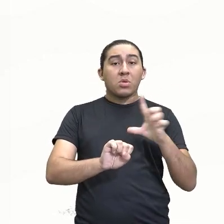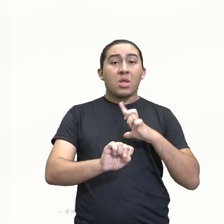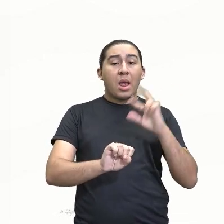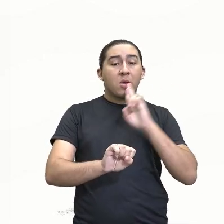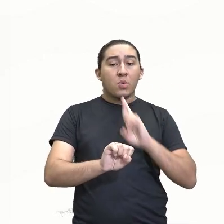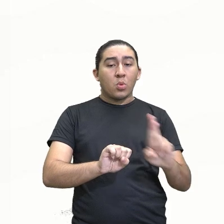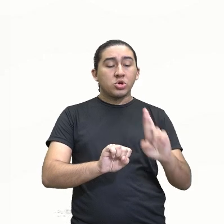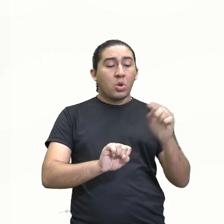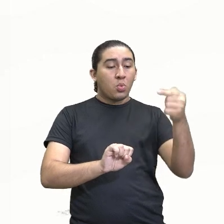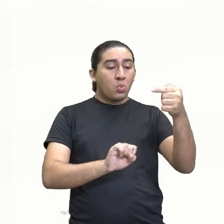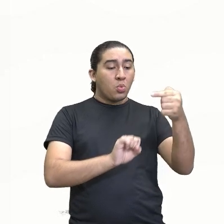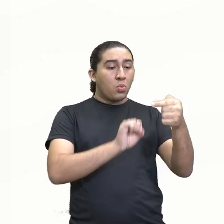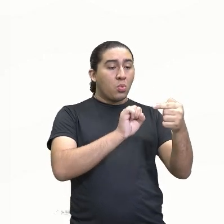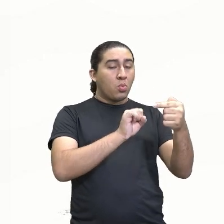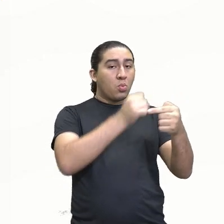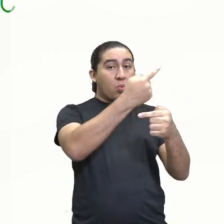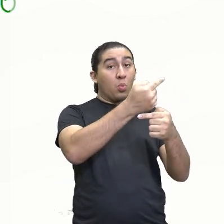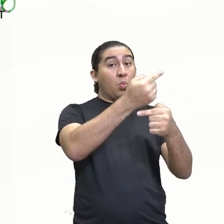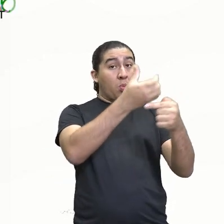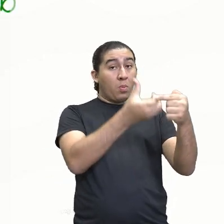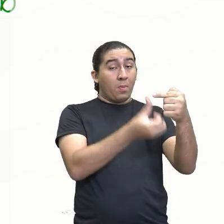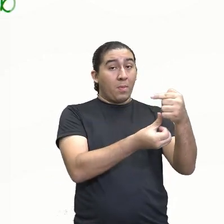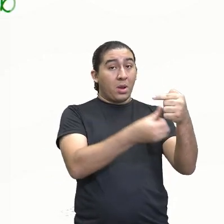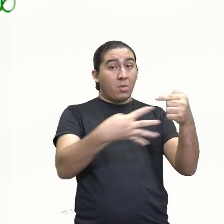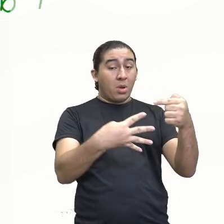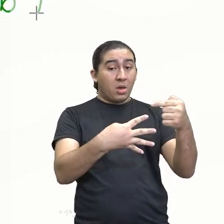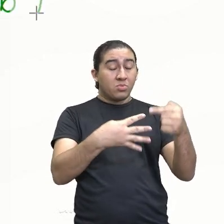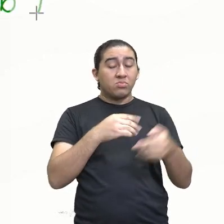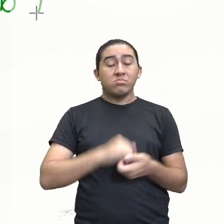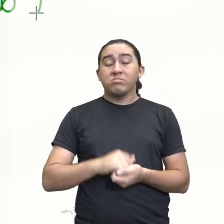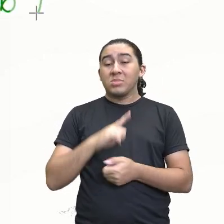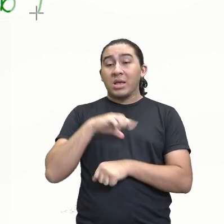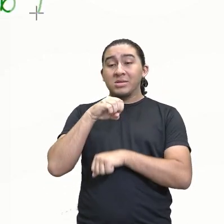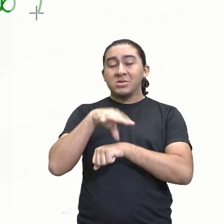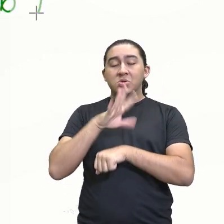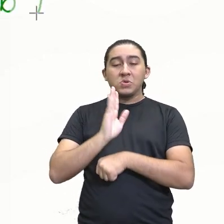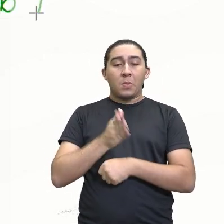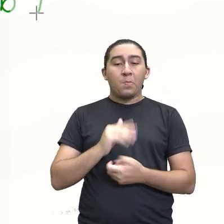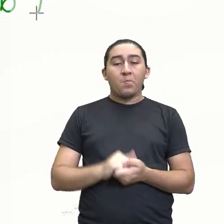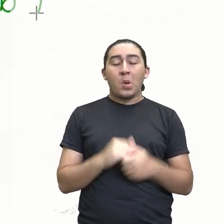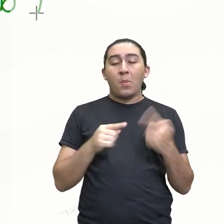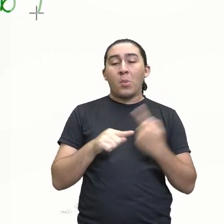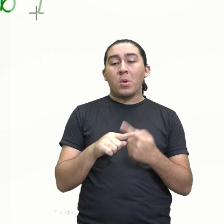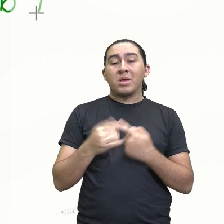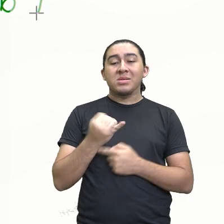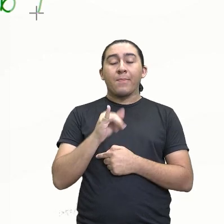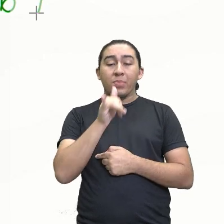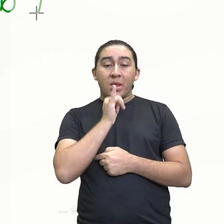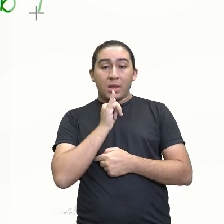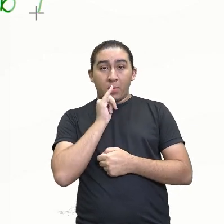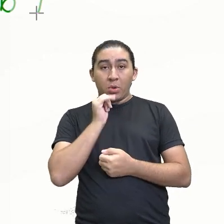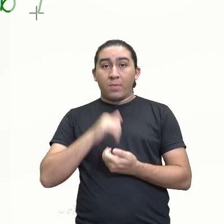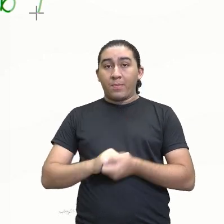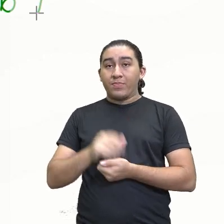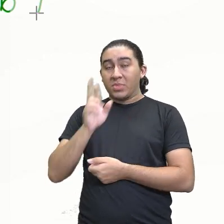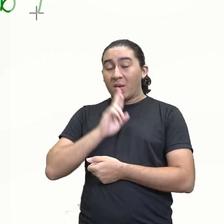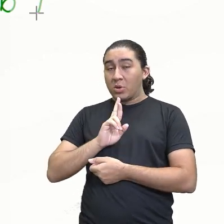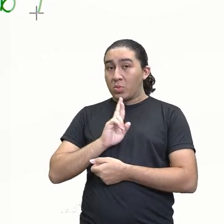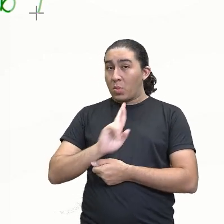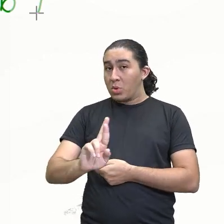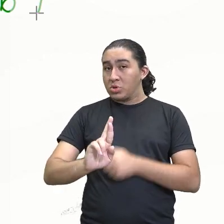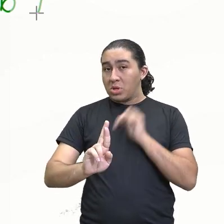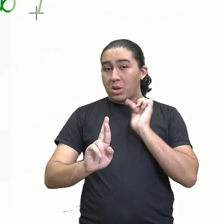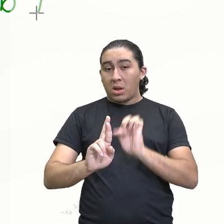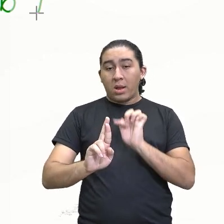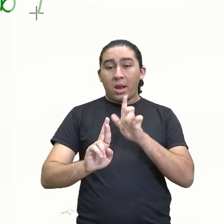a 1/64? Já tem a dica ali, né? Por quê? Porque se o resultado